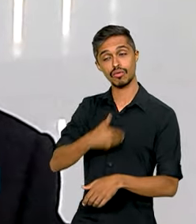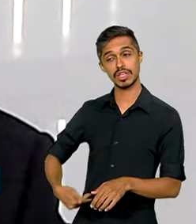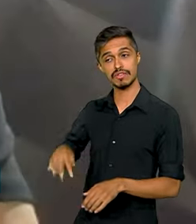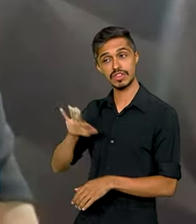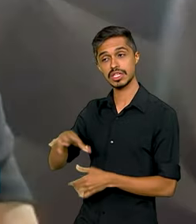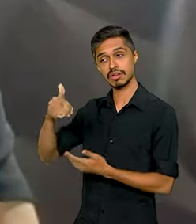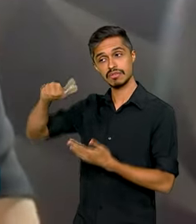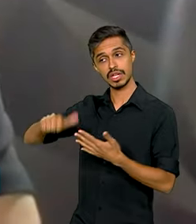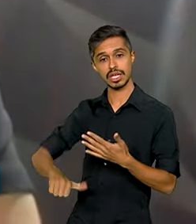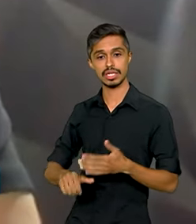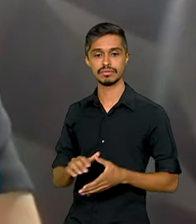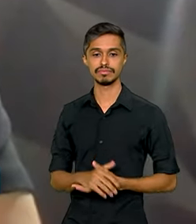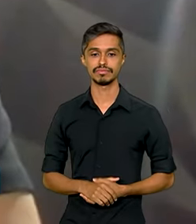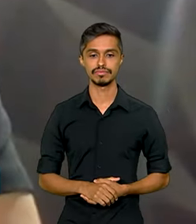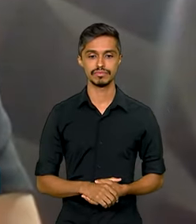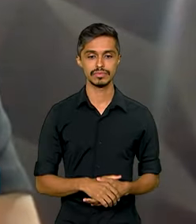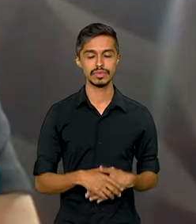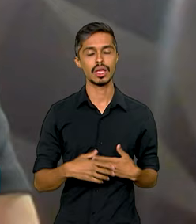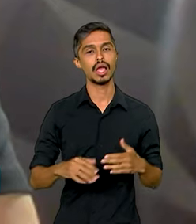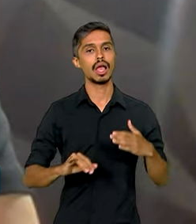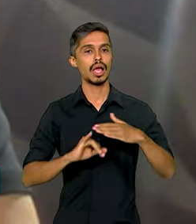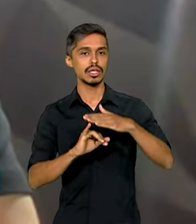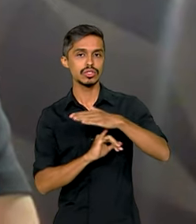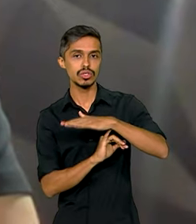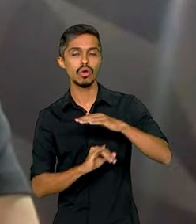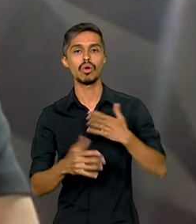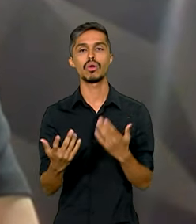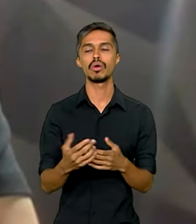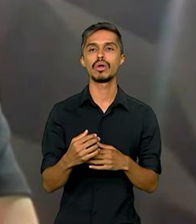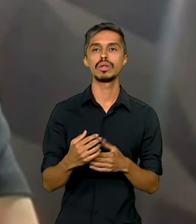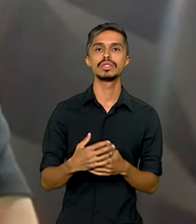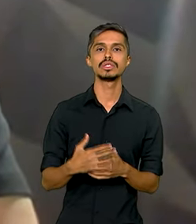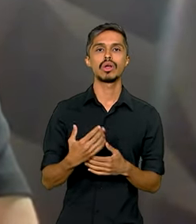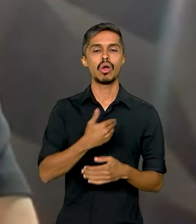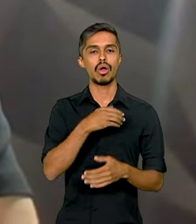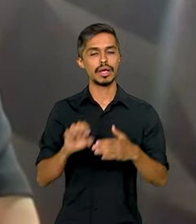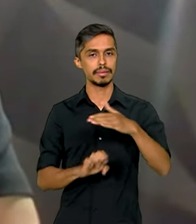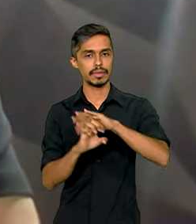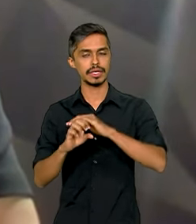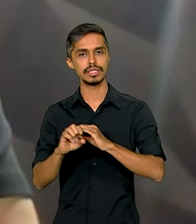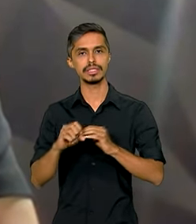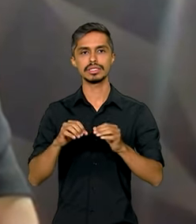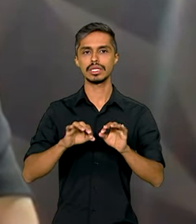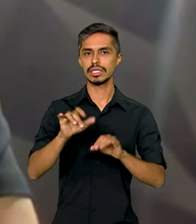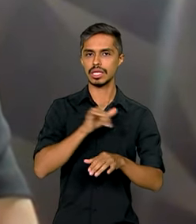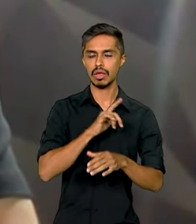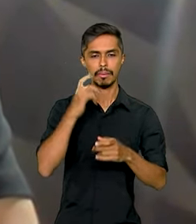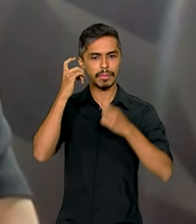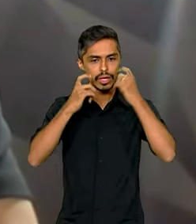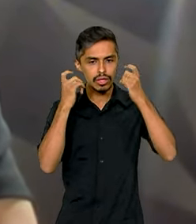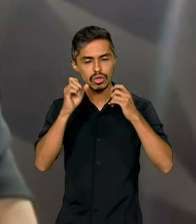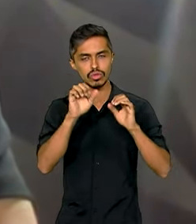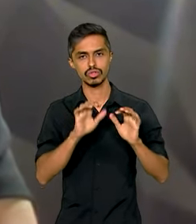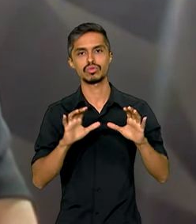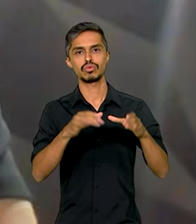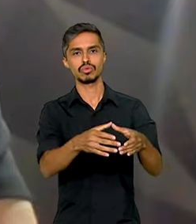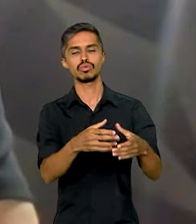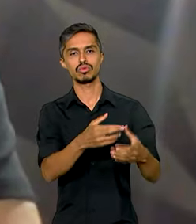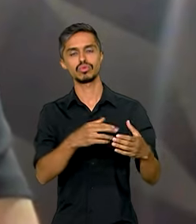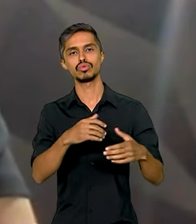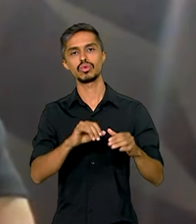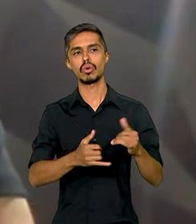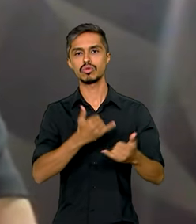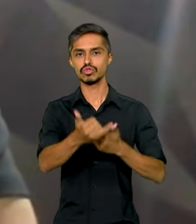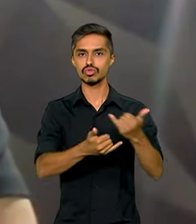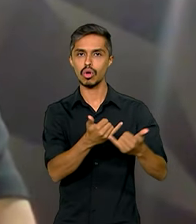governo federal a indústria o operador ele tem uma preocupação coletiva com o jogo responsável